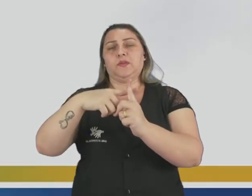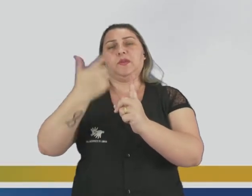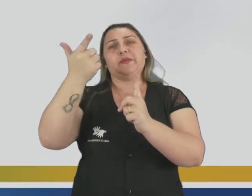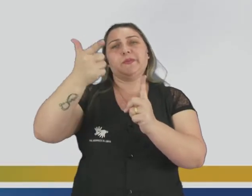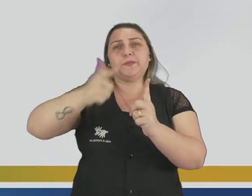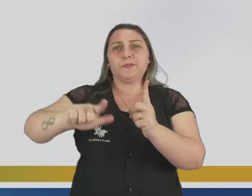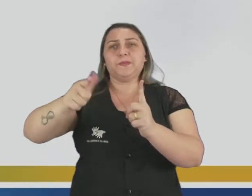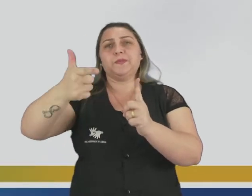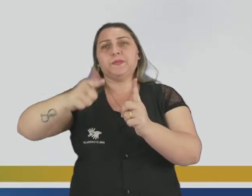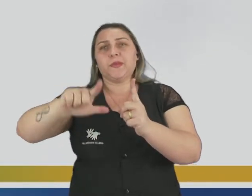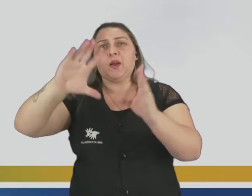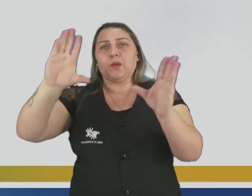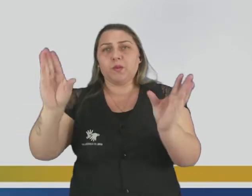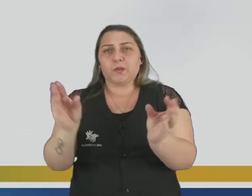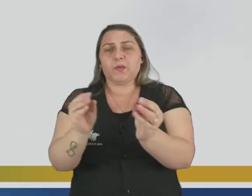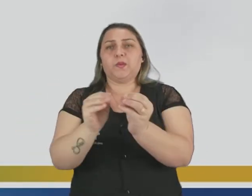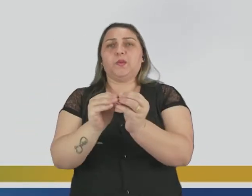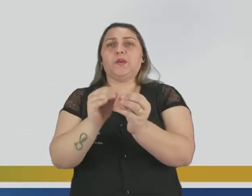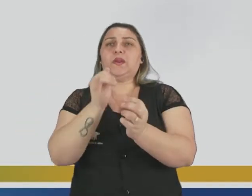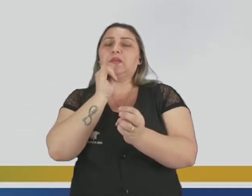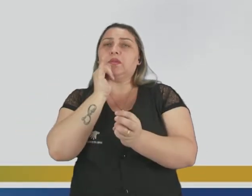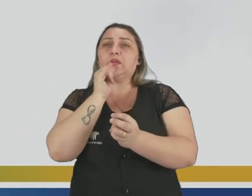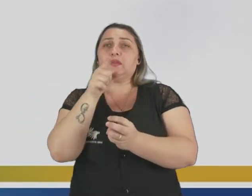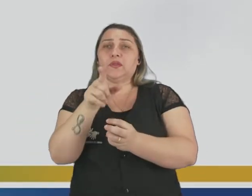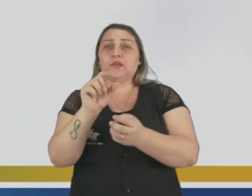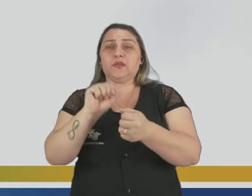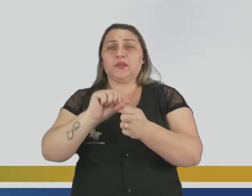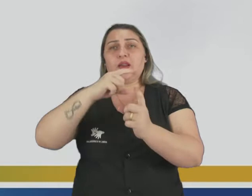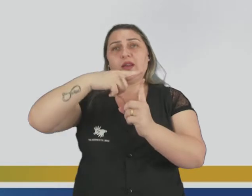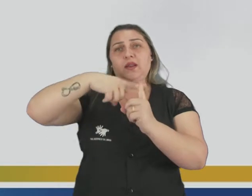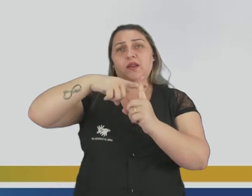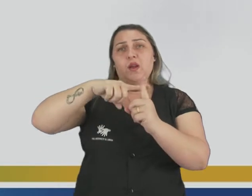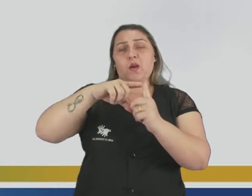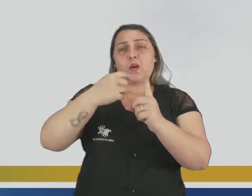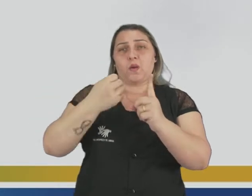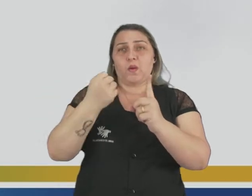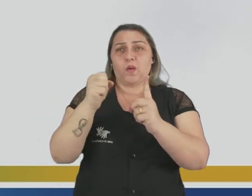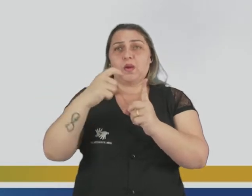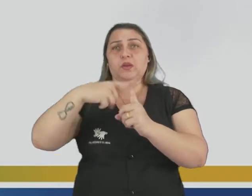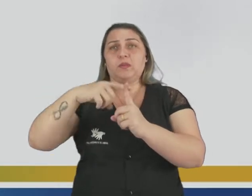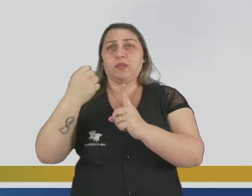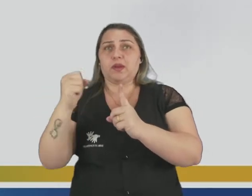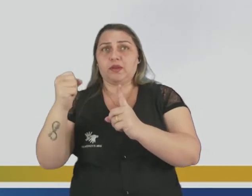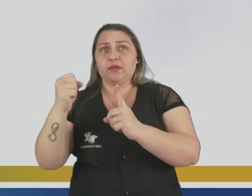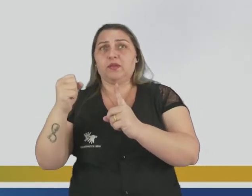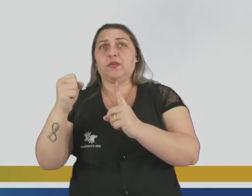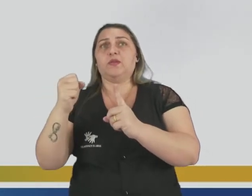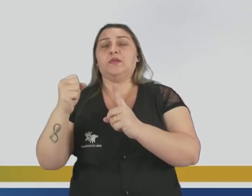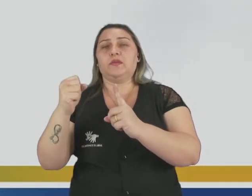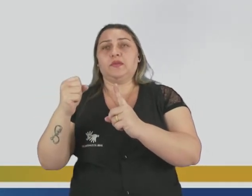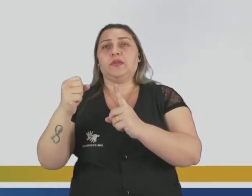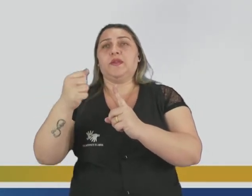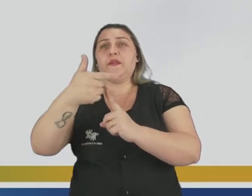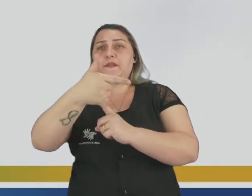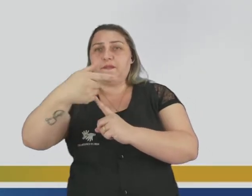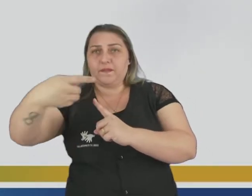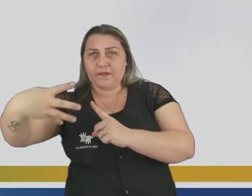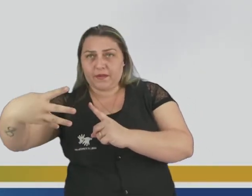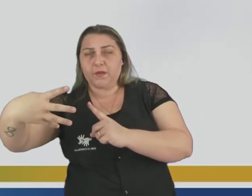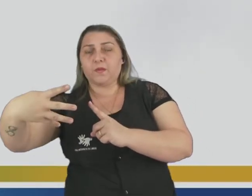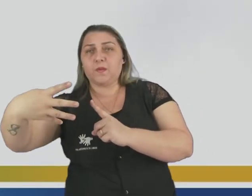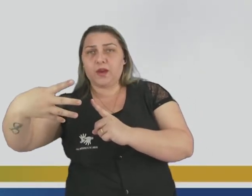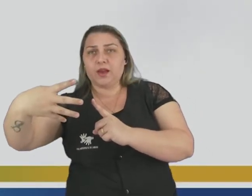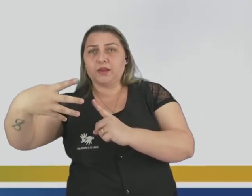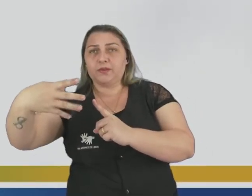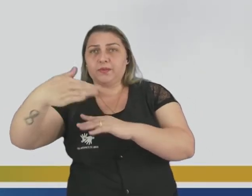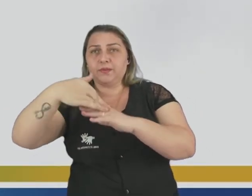várias vezes. Por exemplo, se você fizer a adição 8 mais 8 mais 8, você vai ter um